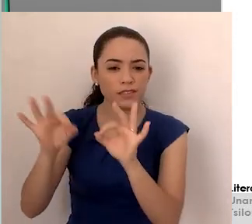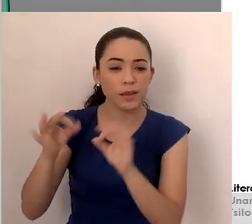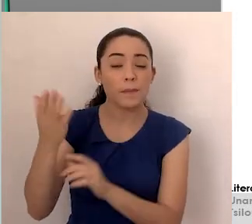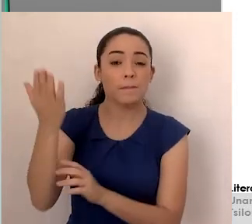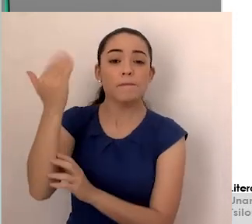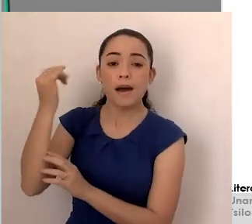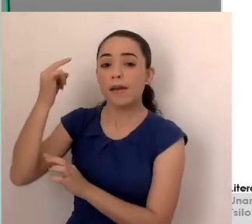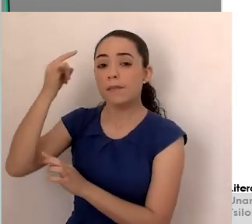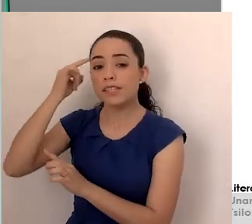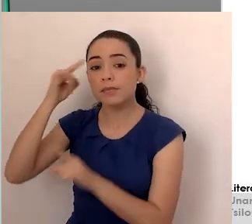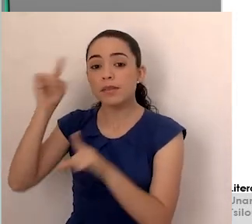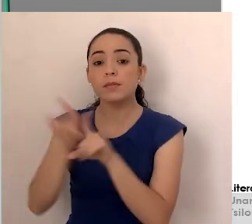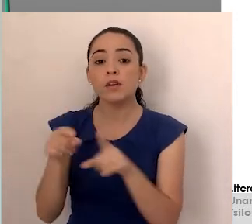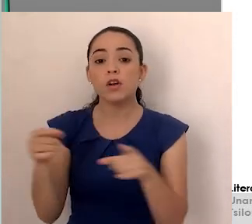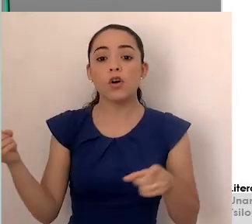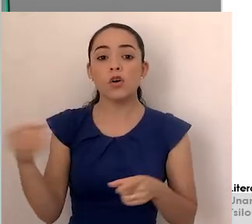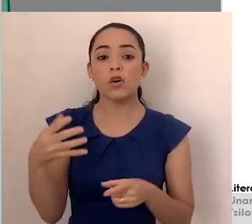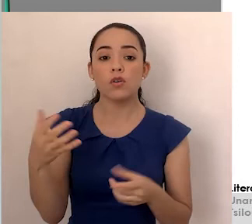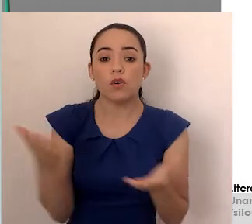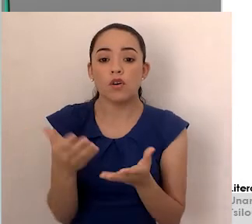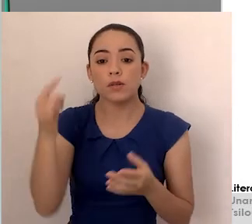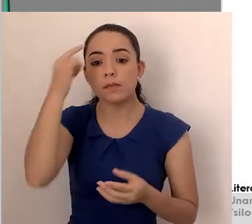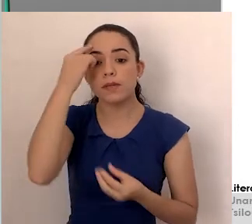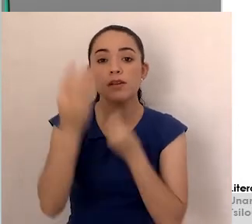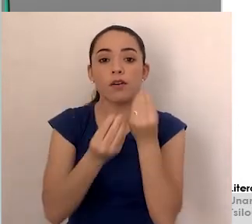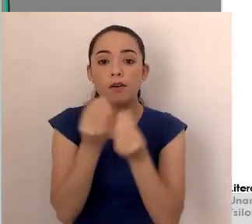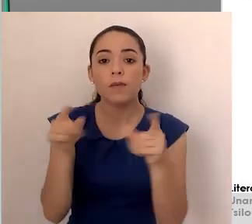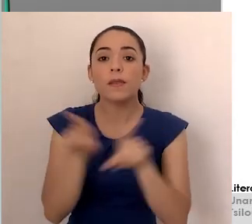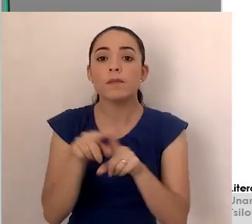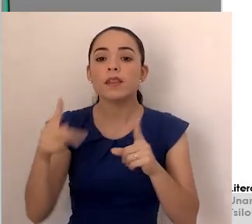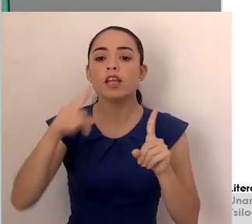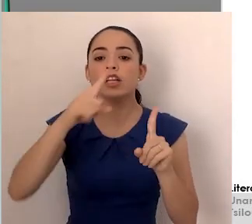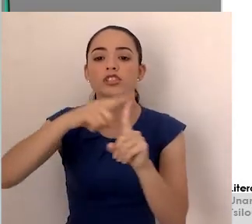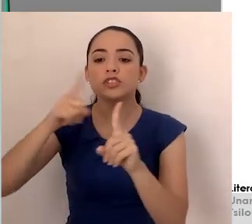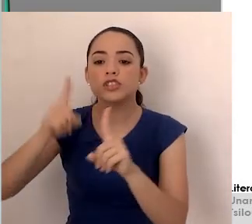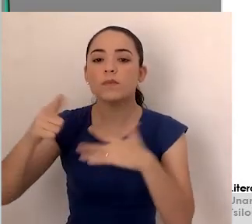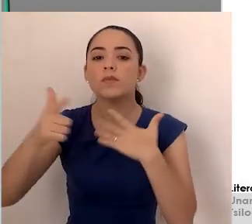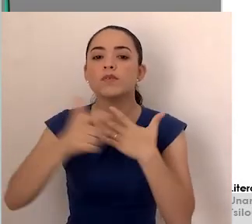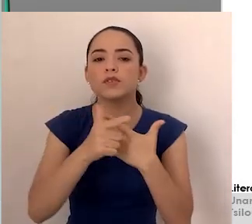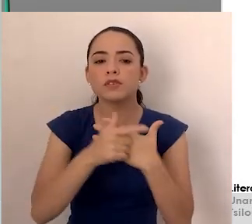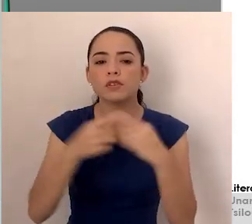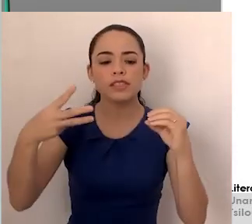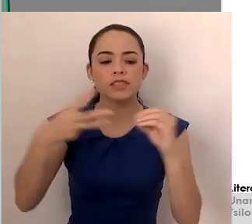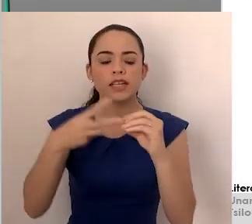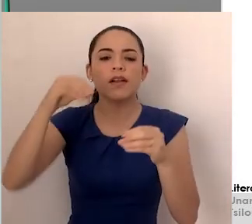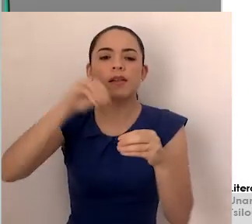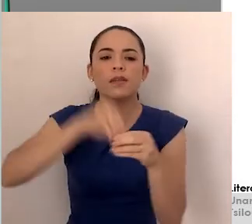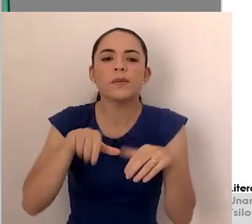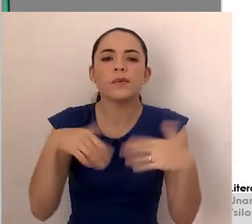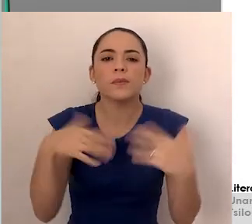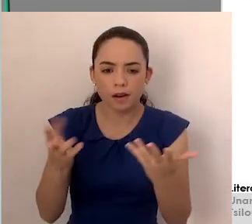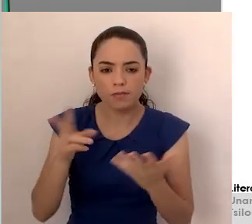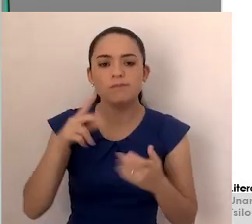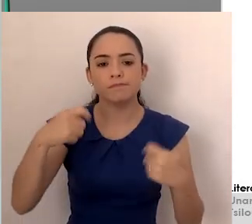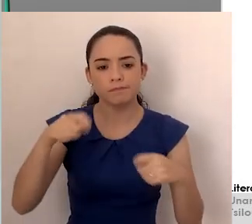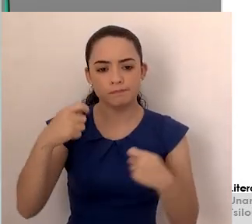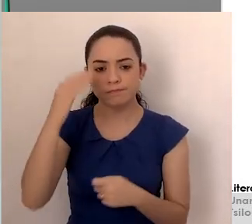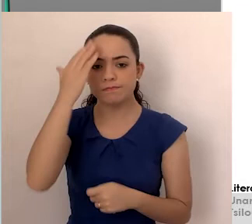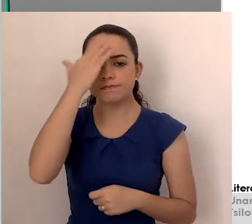e atual, entender os seus tipos e funções, e identificar a relação entre as células que o